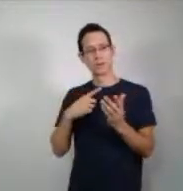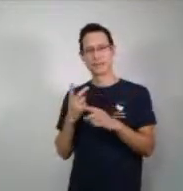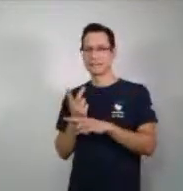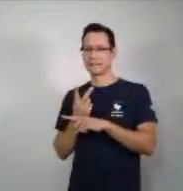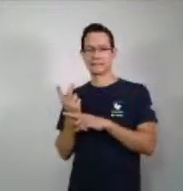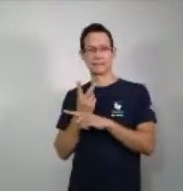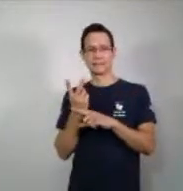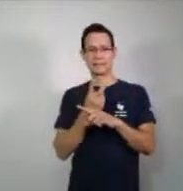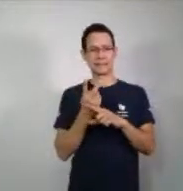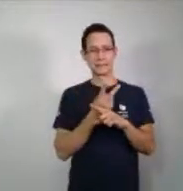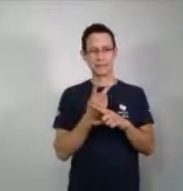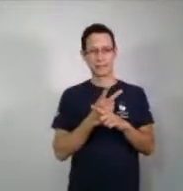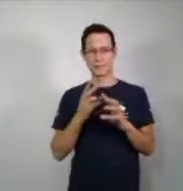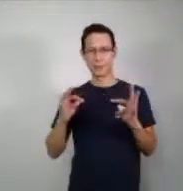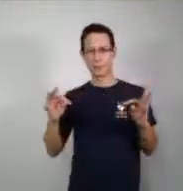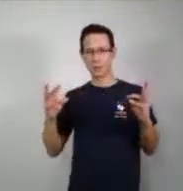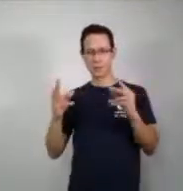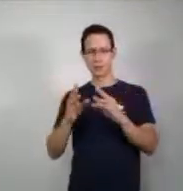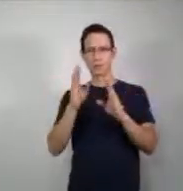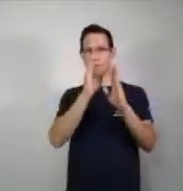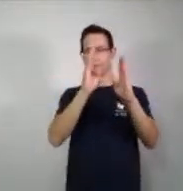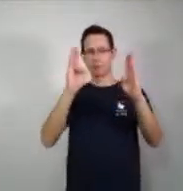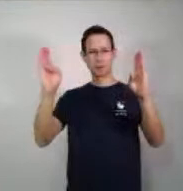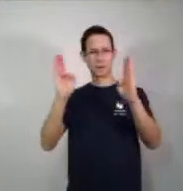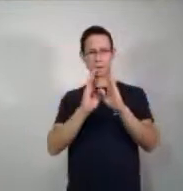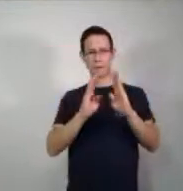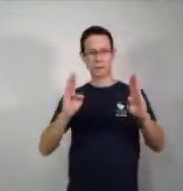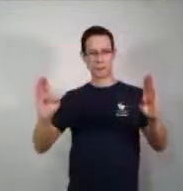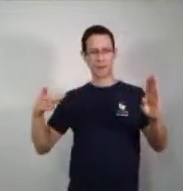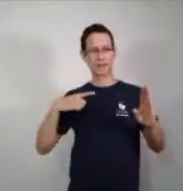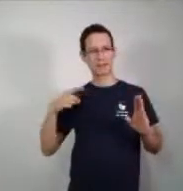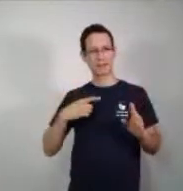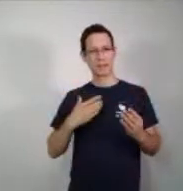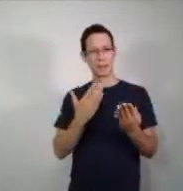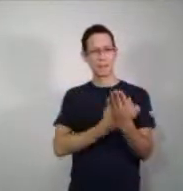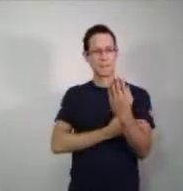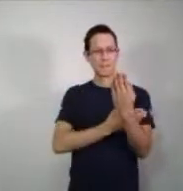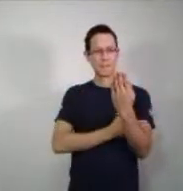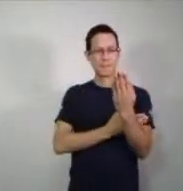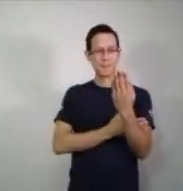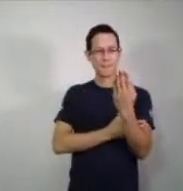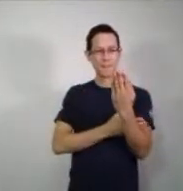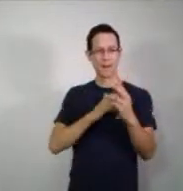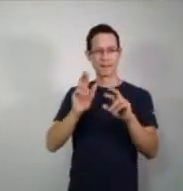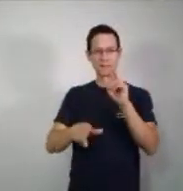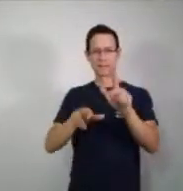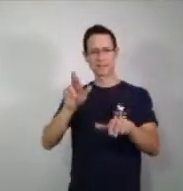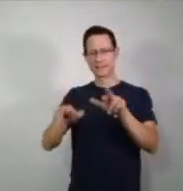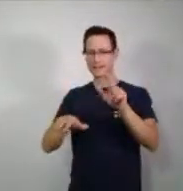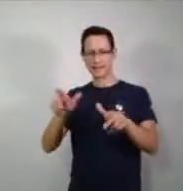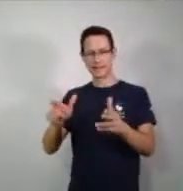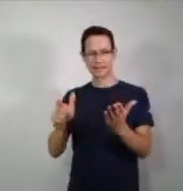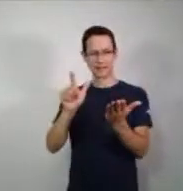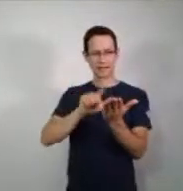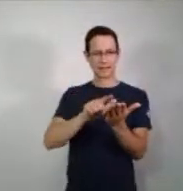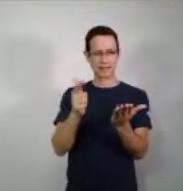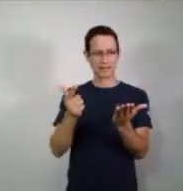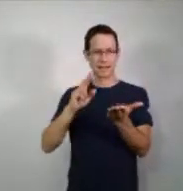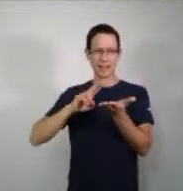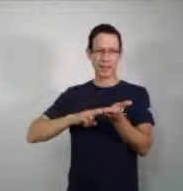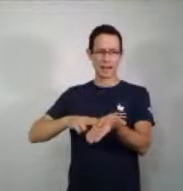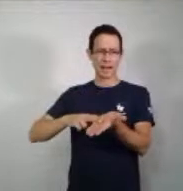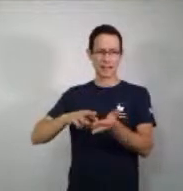via tudo, as estantes, ele é muito organizado, então as pastas todas com artigos, com cartas e tudo